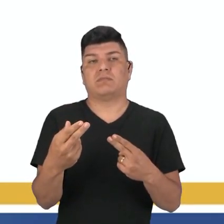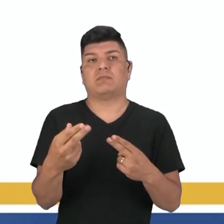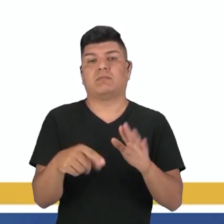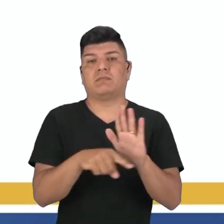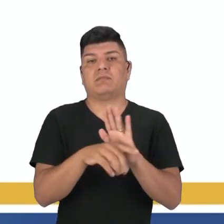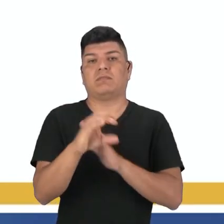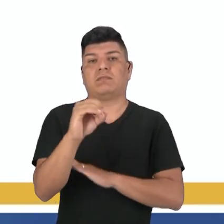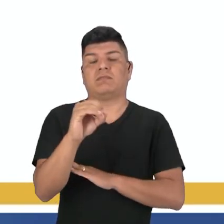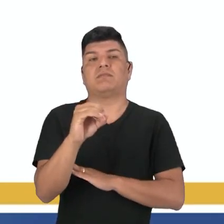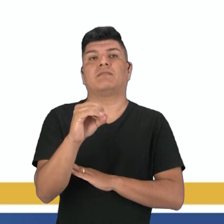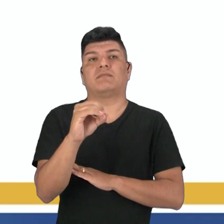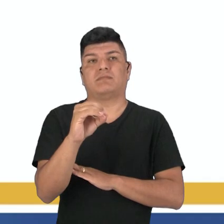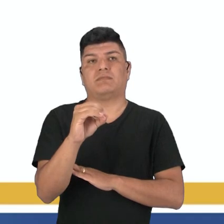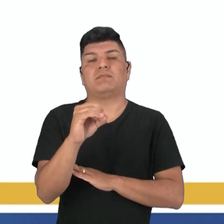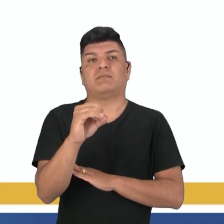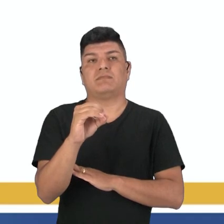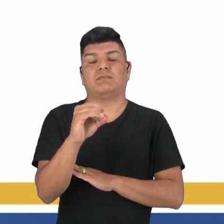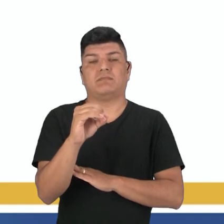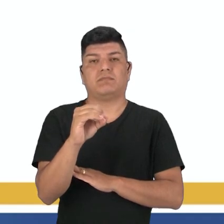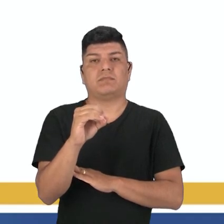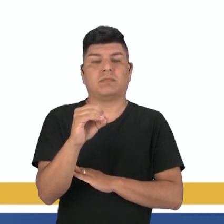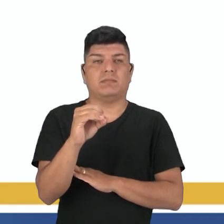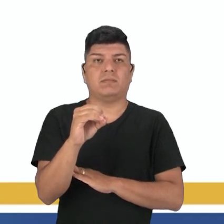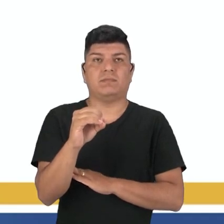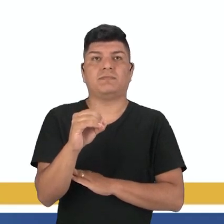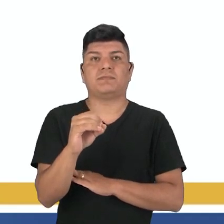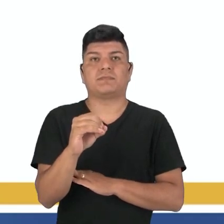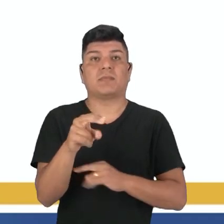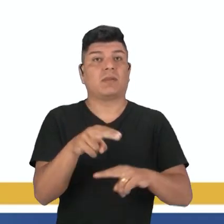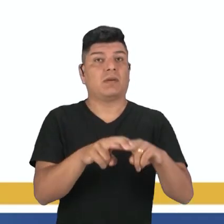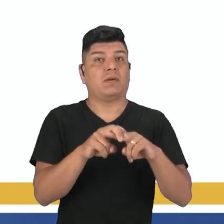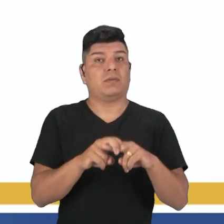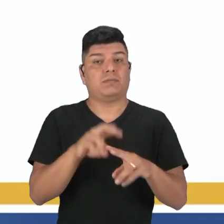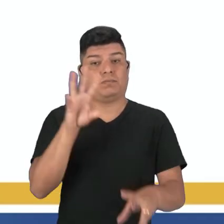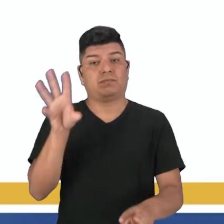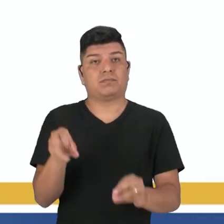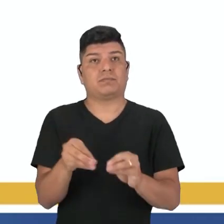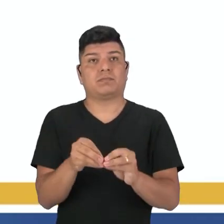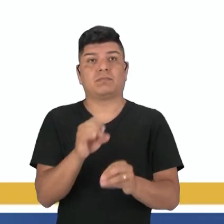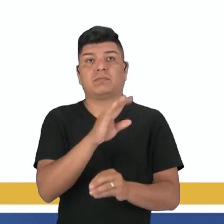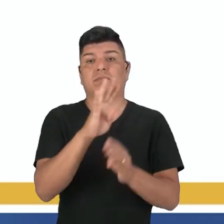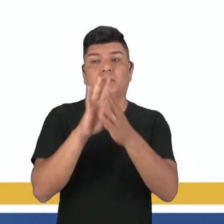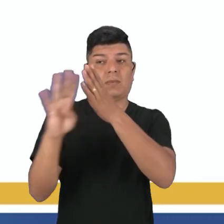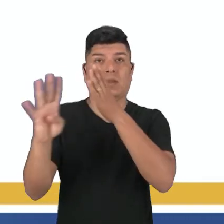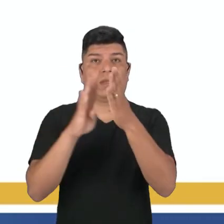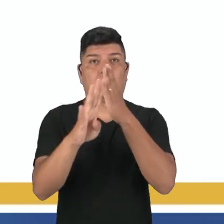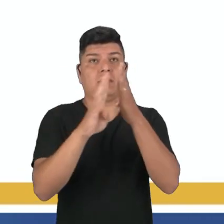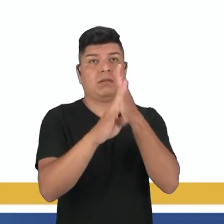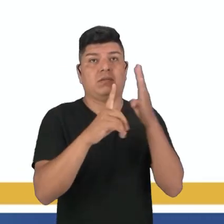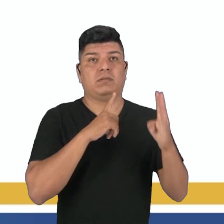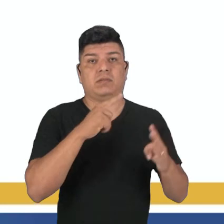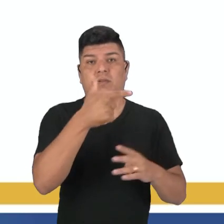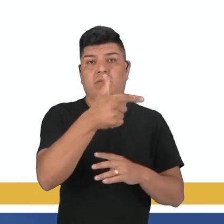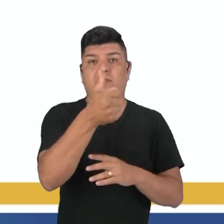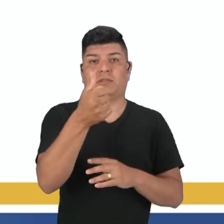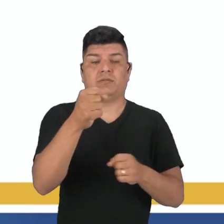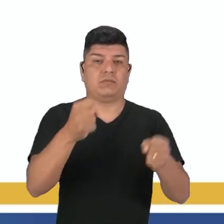E aí o meu resto é igual a 0. Então, o que eu posso concluir? Que cada fileira tinha 21